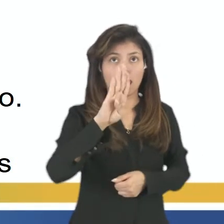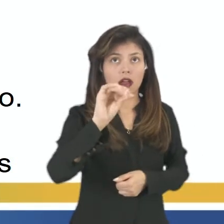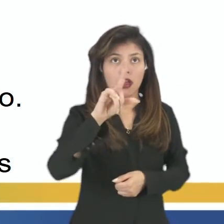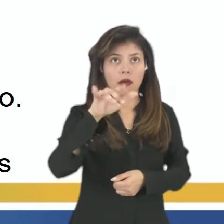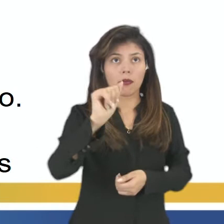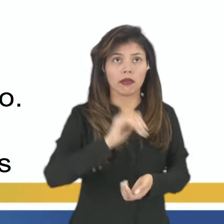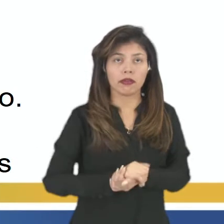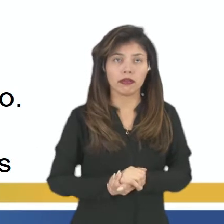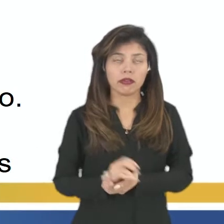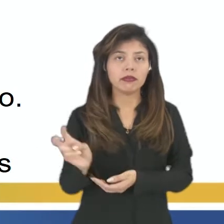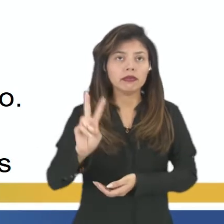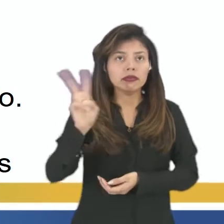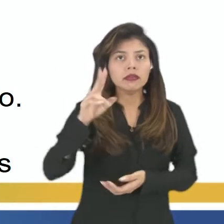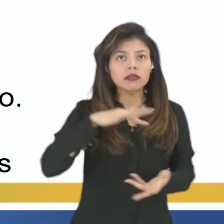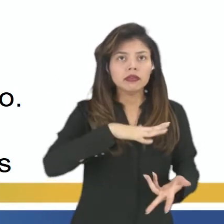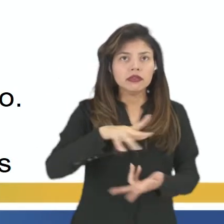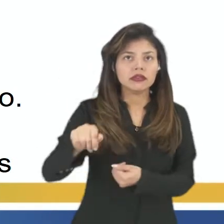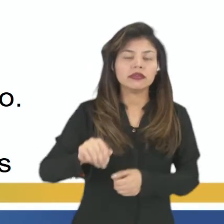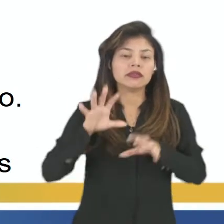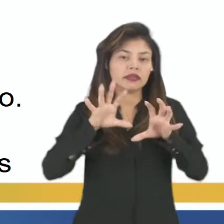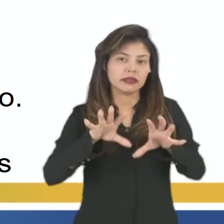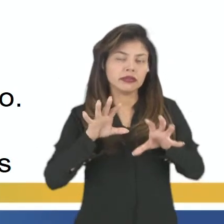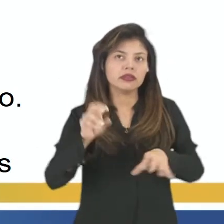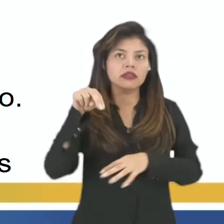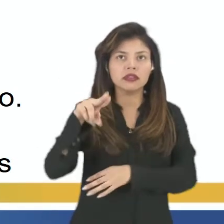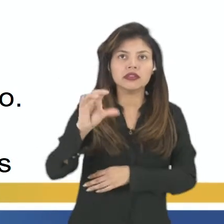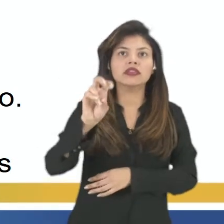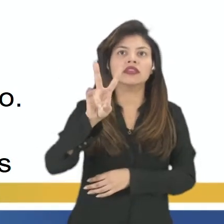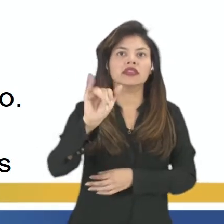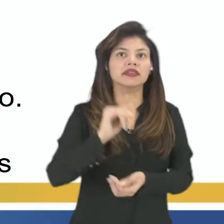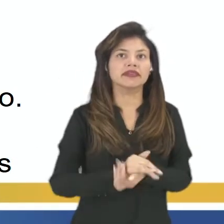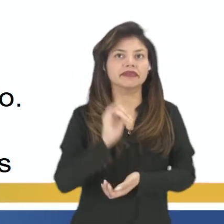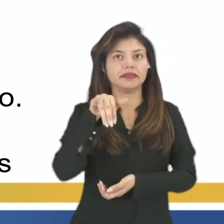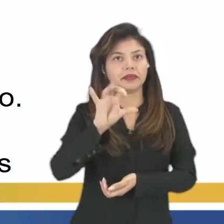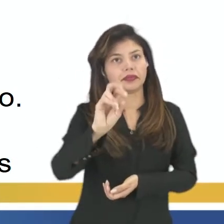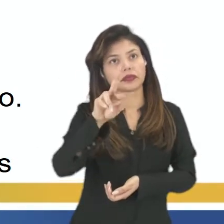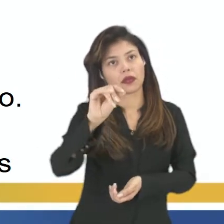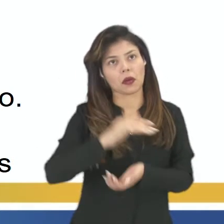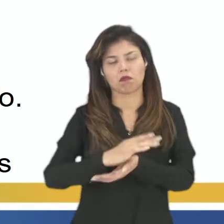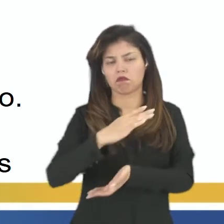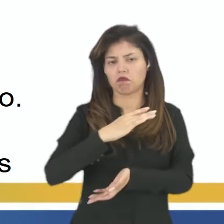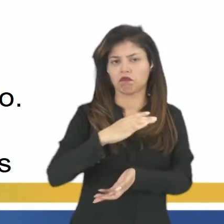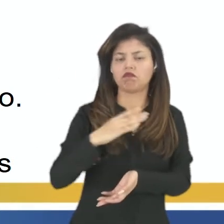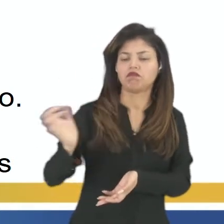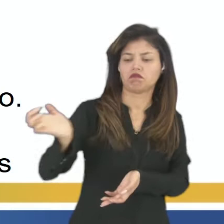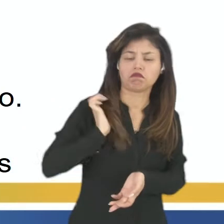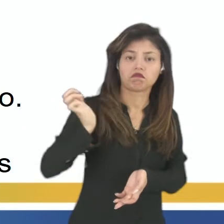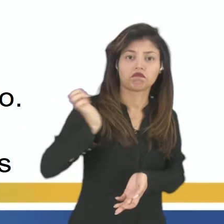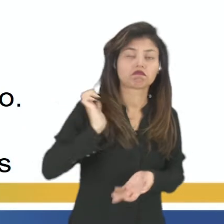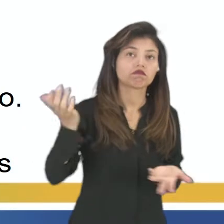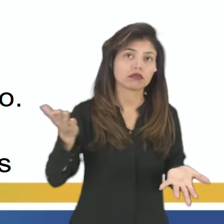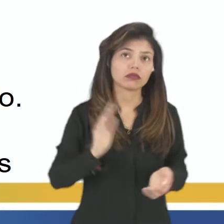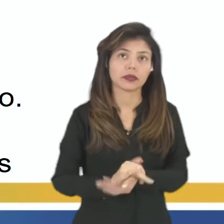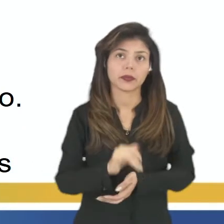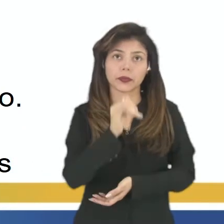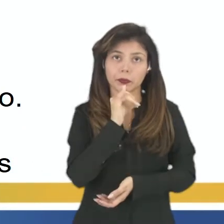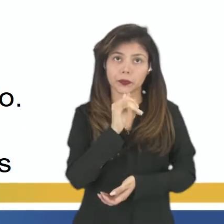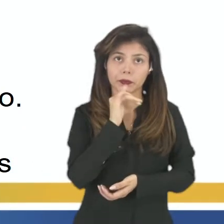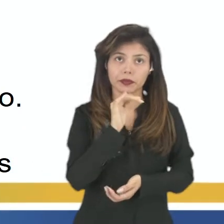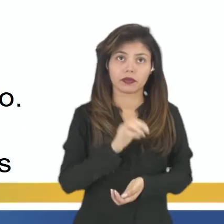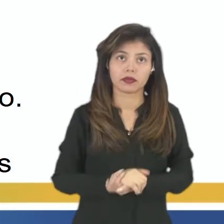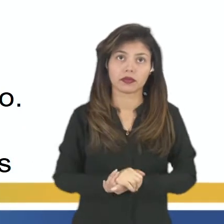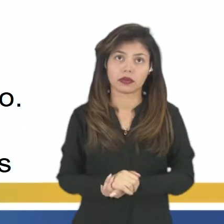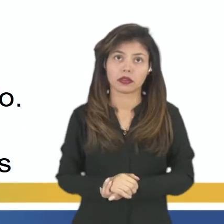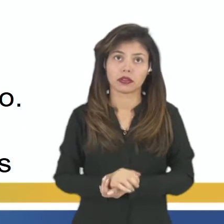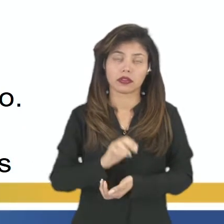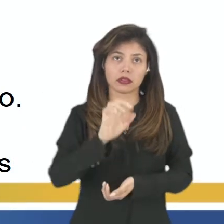Assim como Nova York. Essa cidade ela está cercada de bairros ocupados por ricos, né? Ricos famosos, como Scott, né? Então